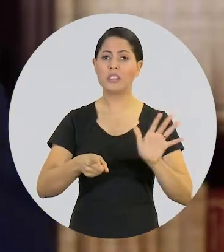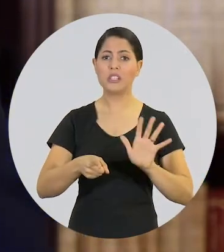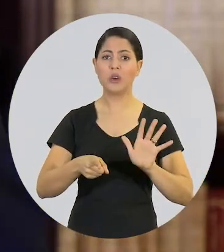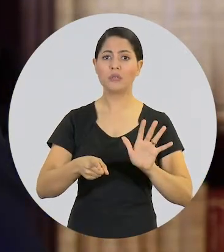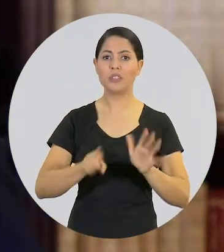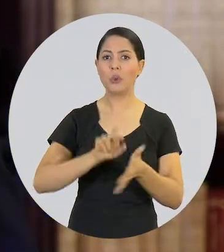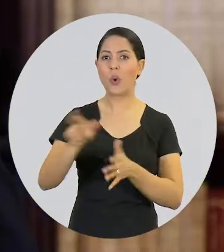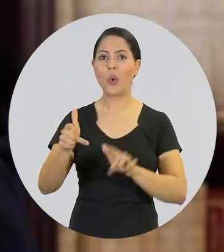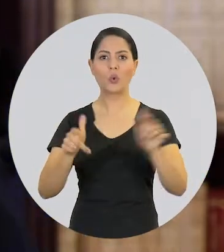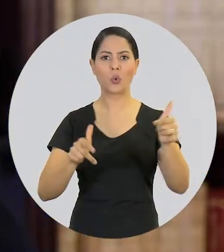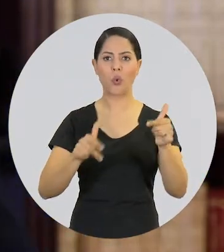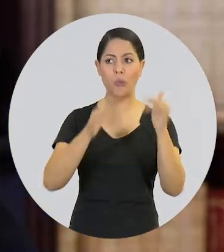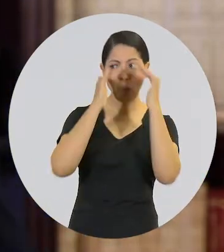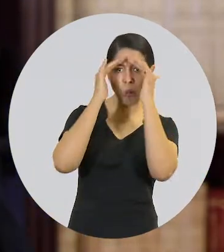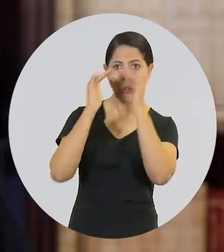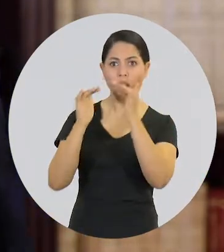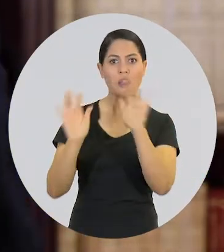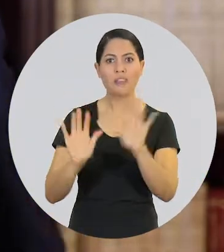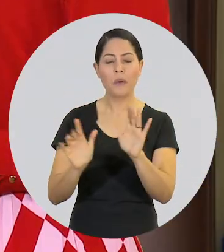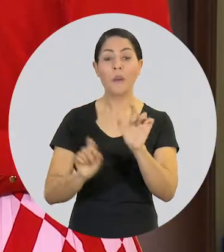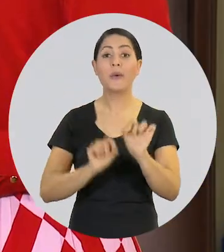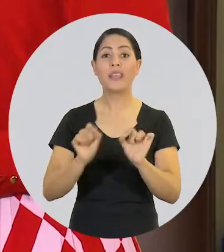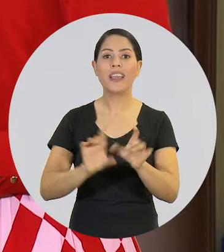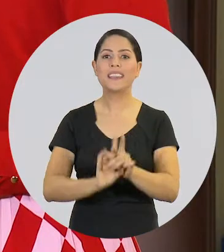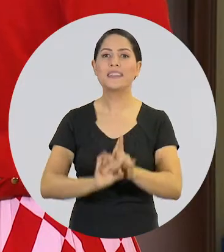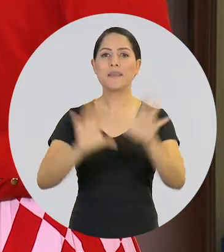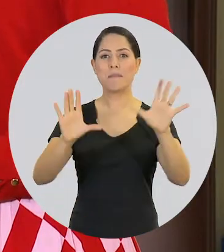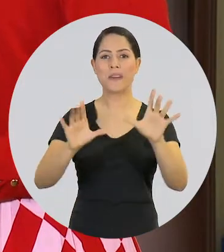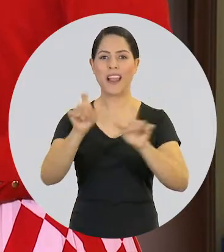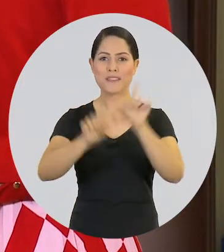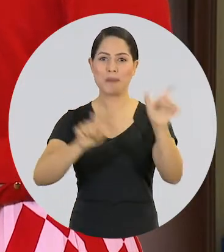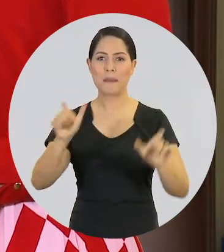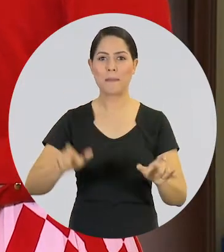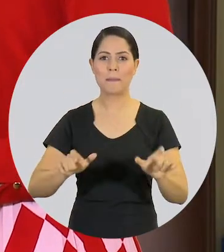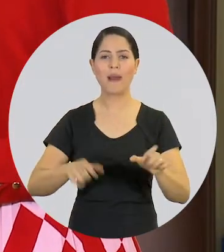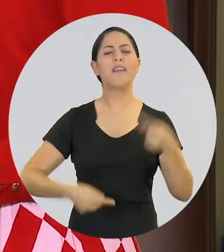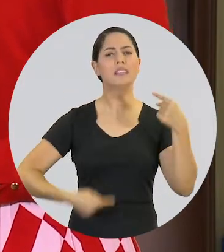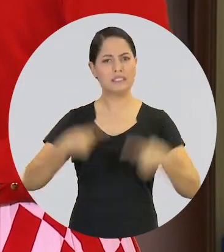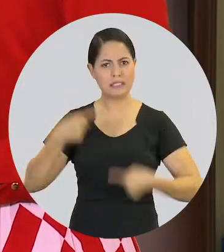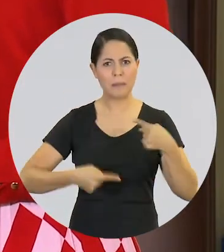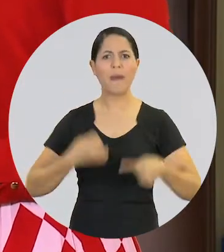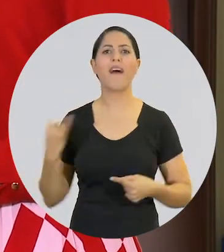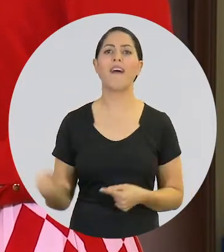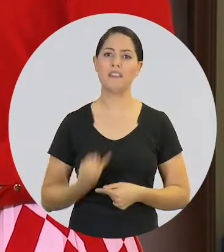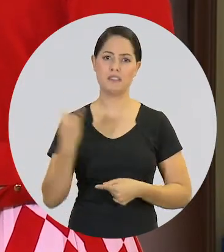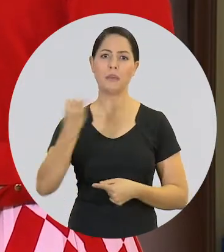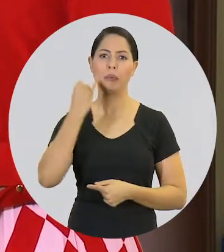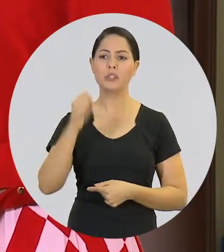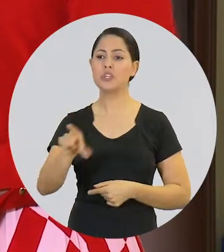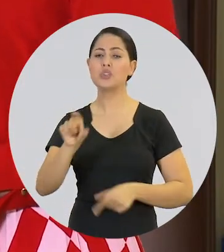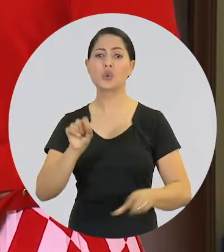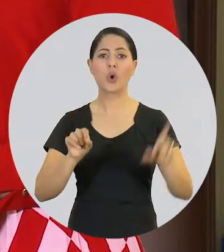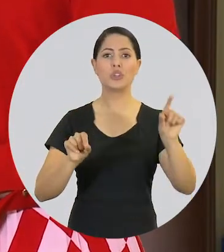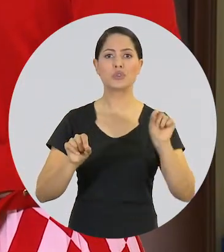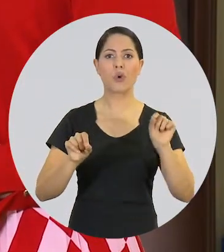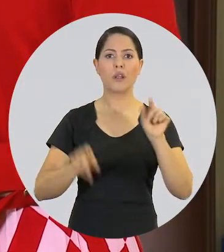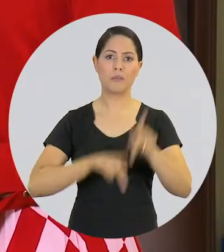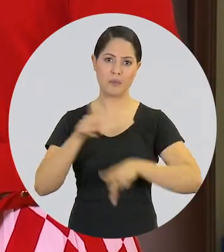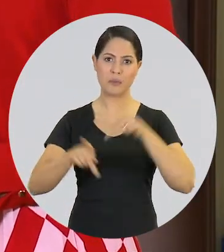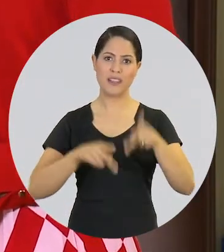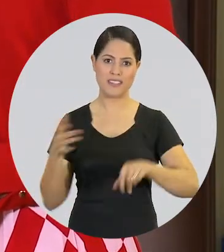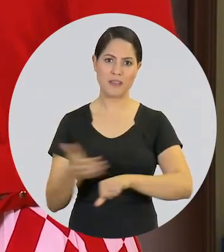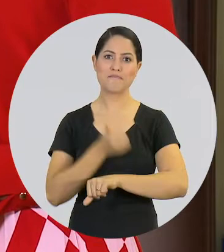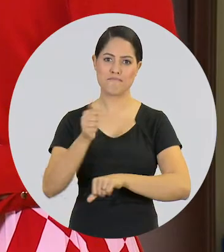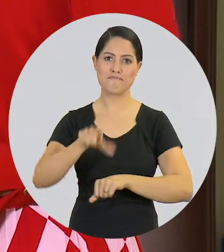e pelos demais que só obedecem, mas pelo democrático debate que a população decida o que é melhor.